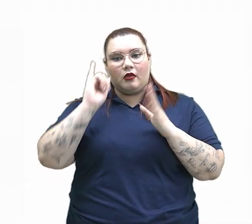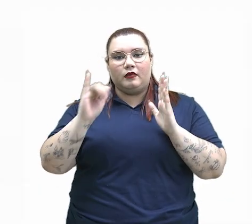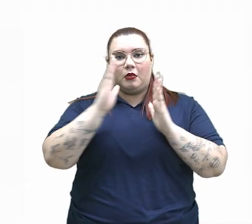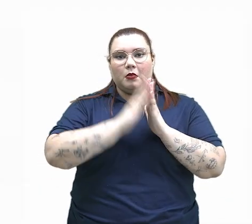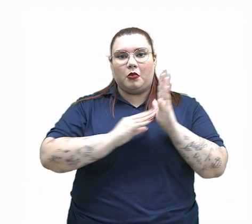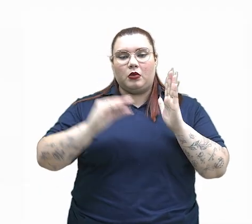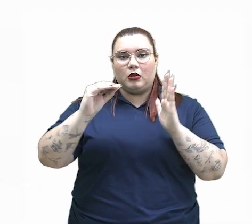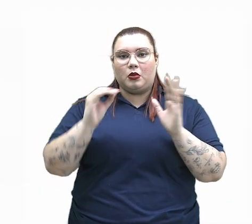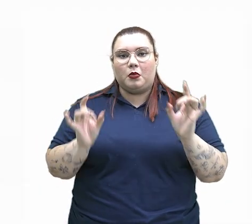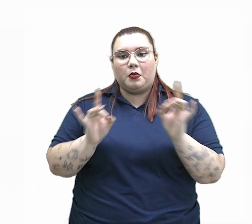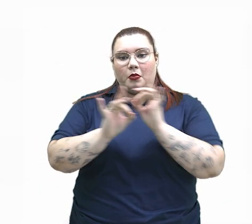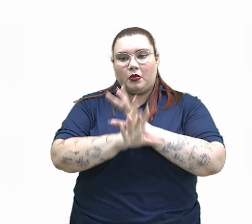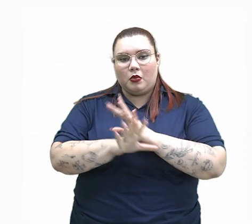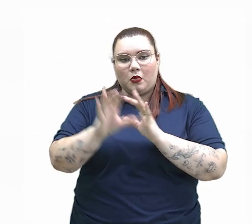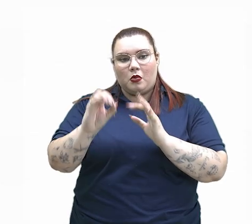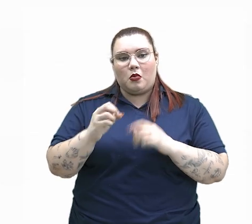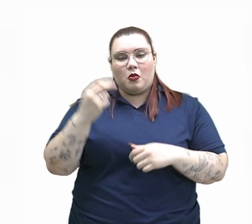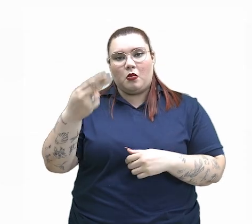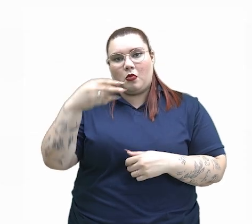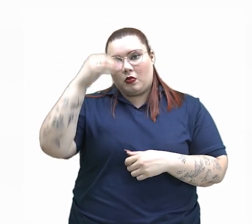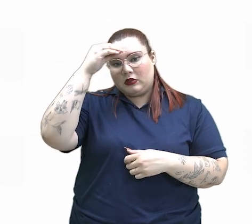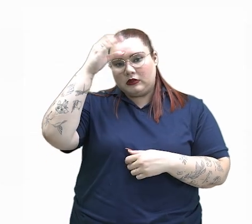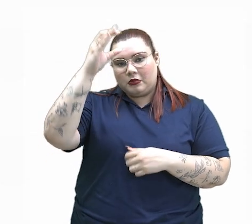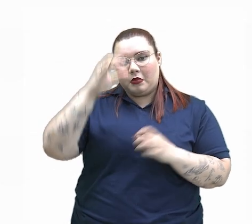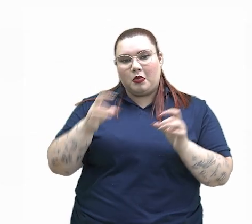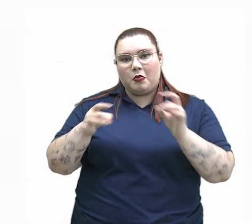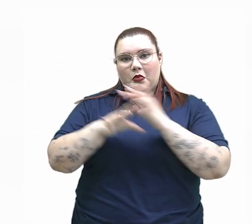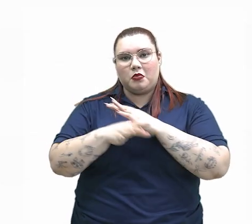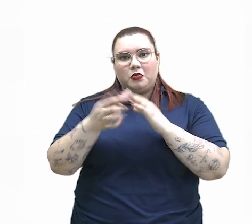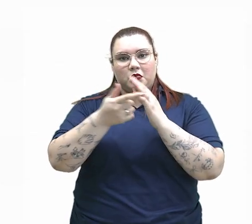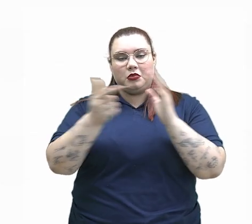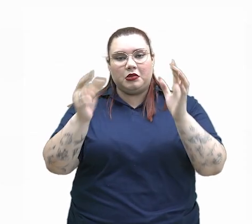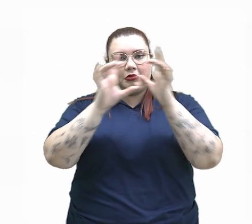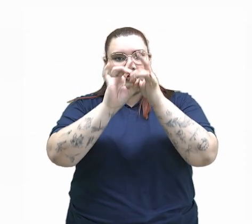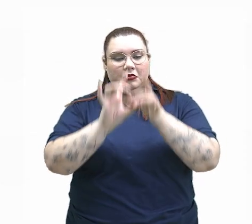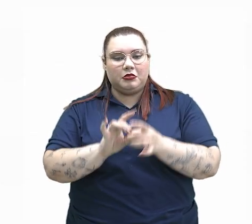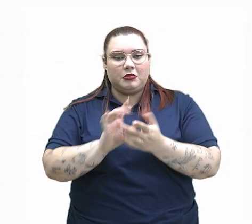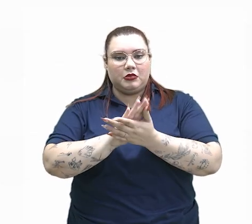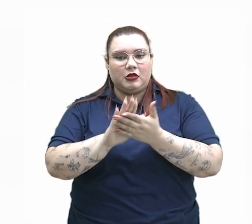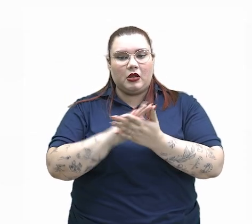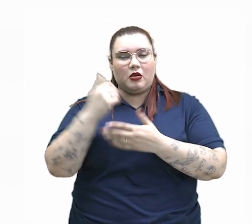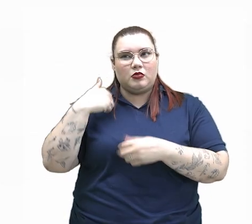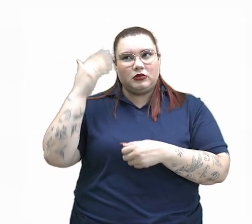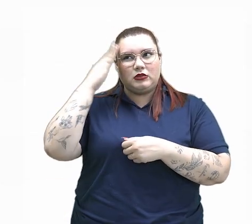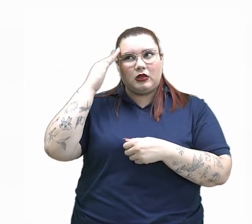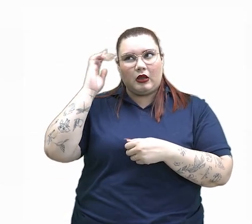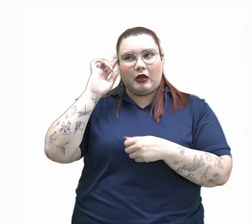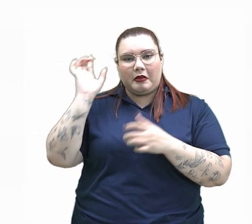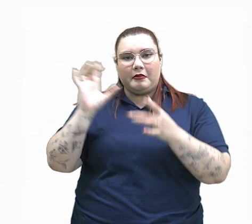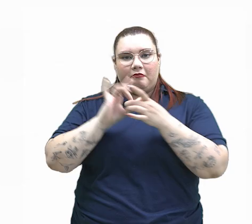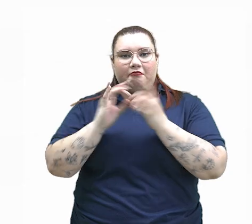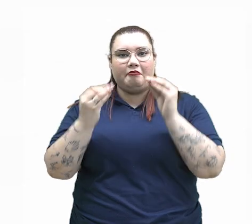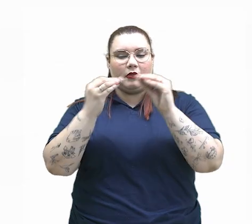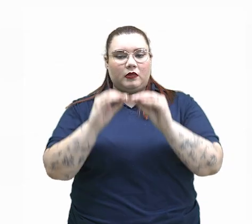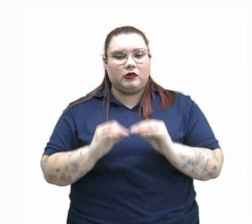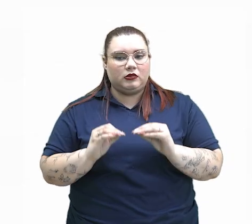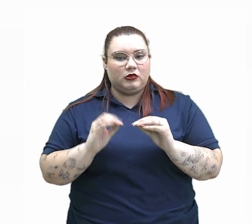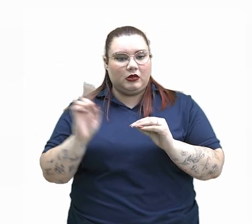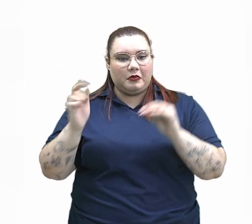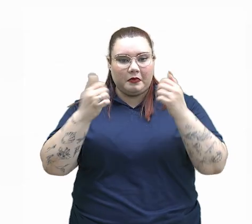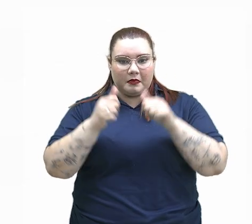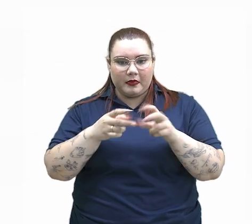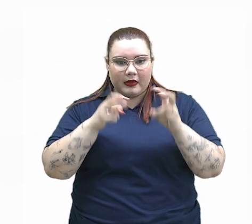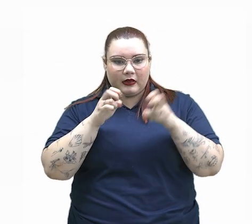evitem modelos prontos ou repertórios de bolso, né, sem conexão real, ou seja, só porque eu sei que é aquilo eu vou colocar. O avaliador,